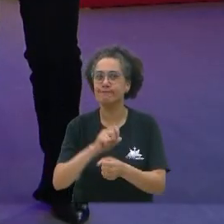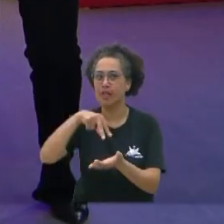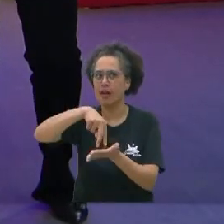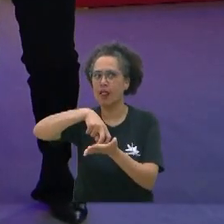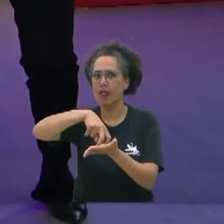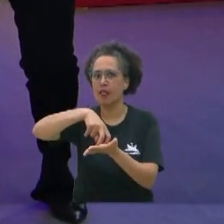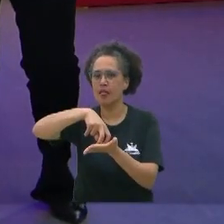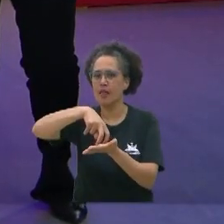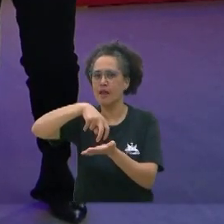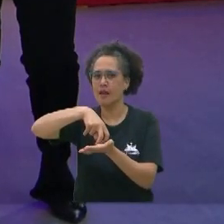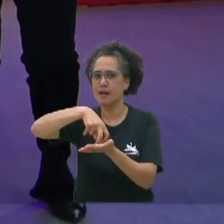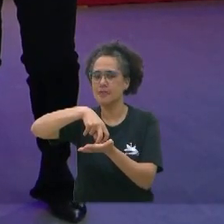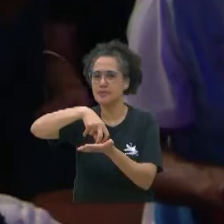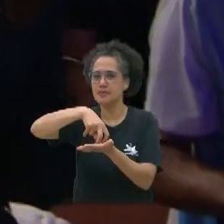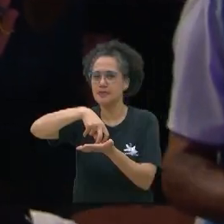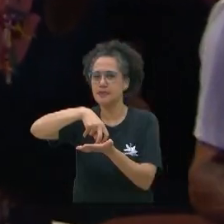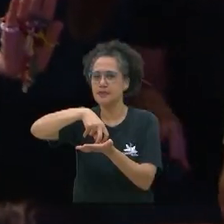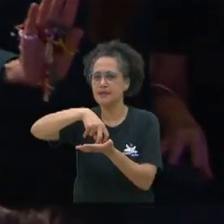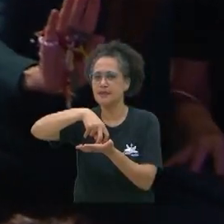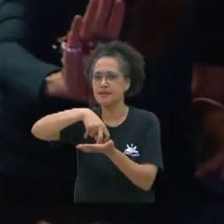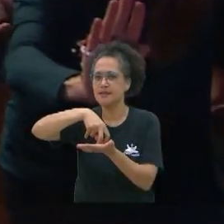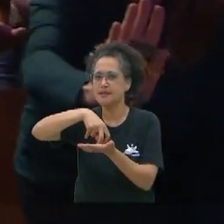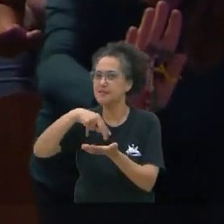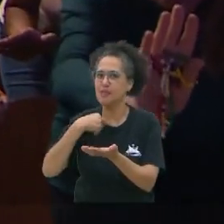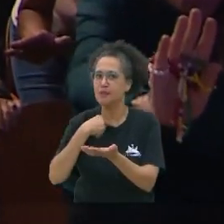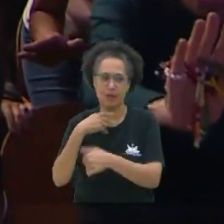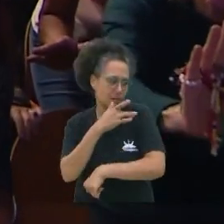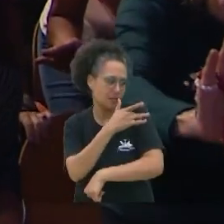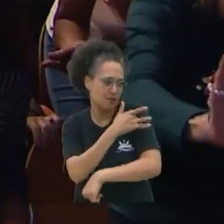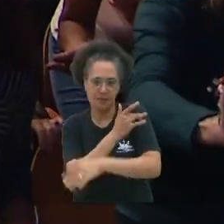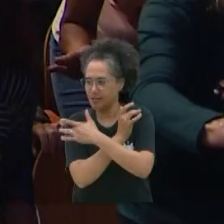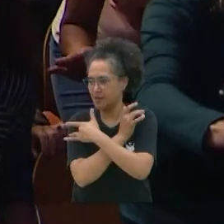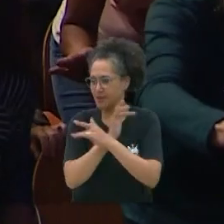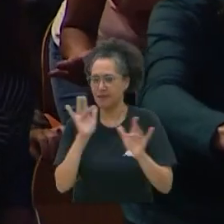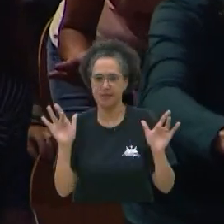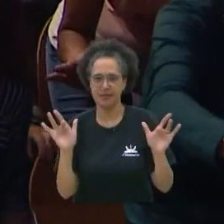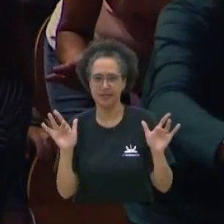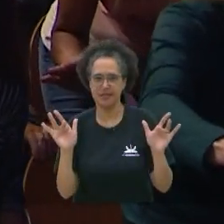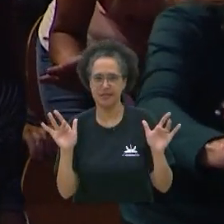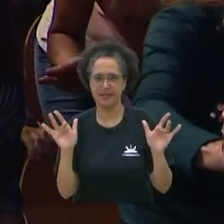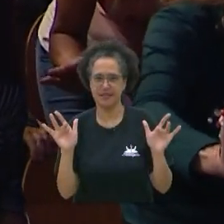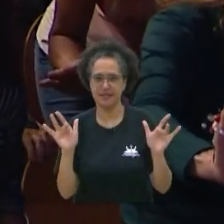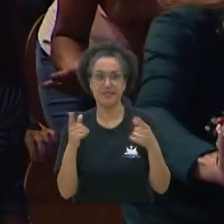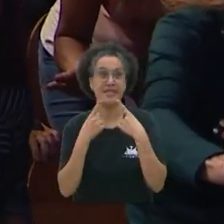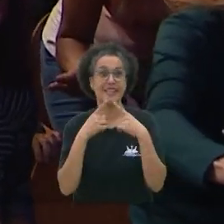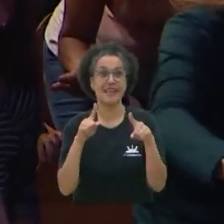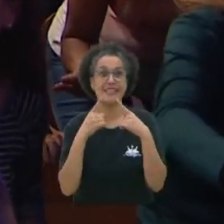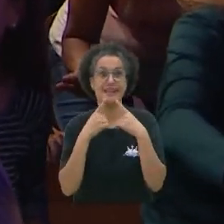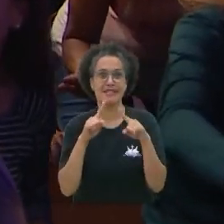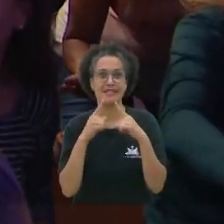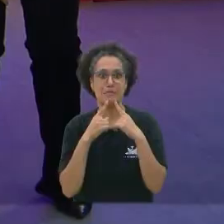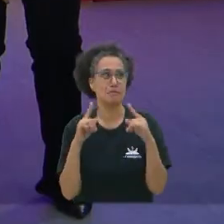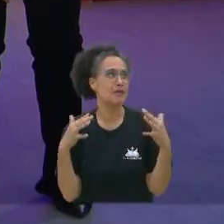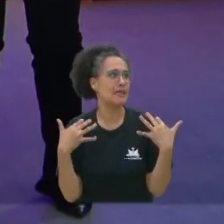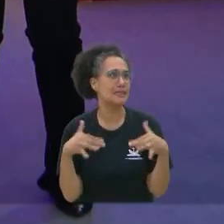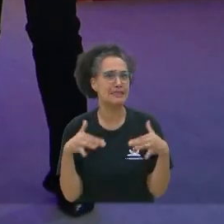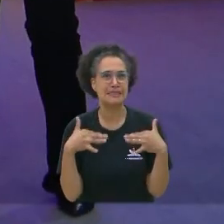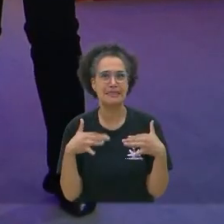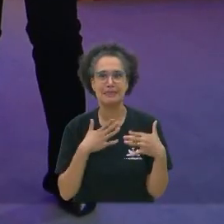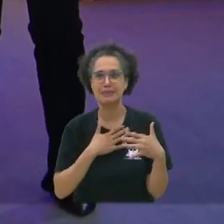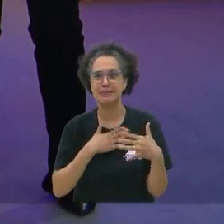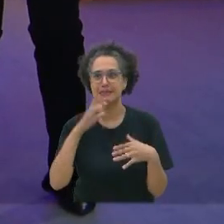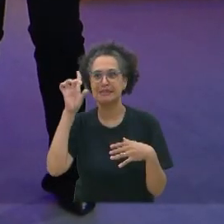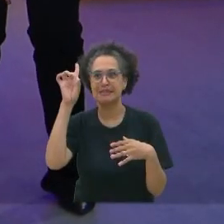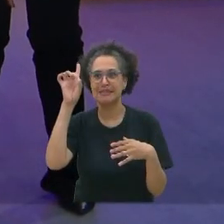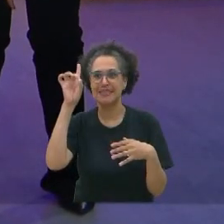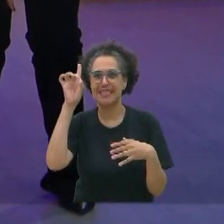Parou? Não pode encostar, não pode reclamar. Ai, minhas